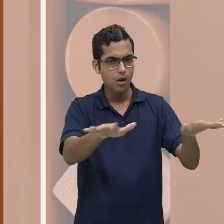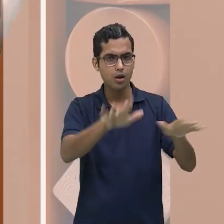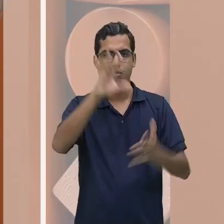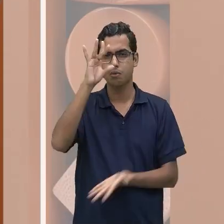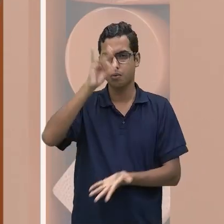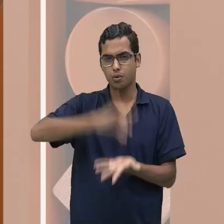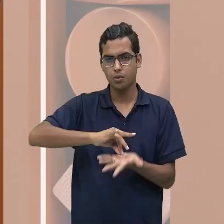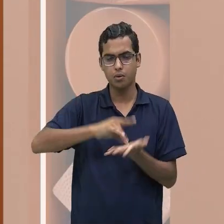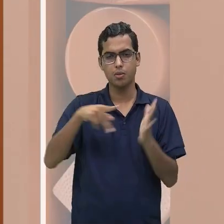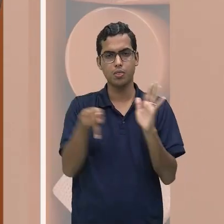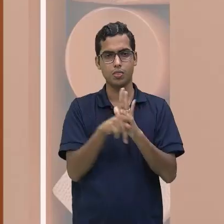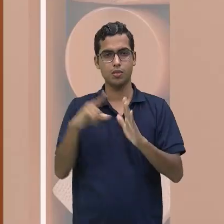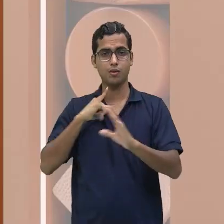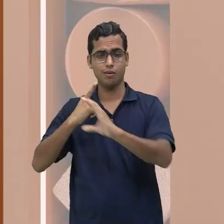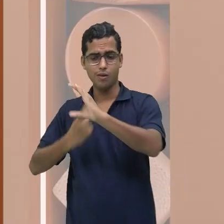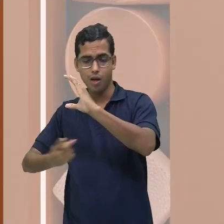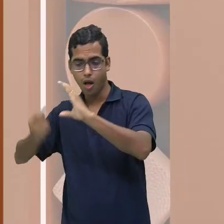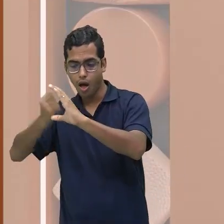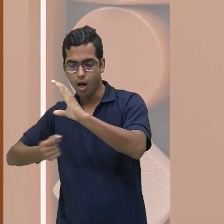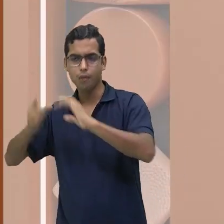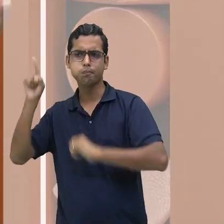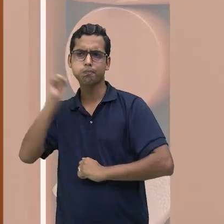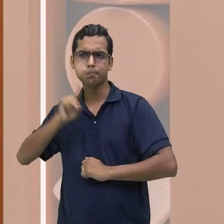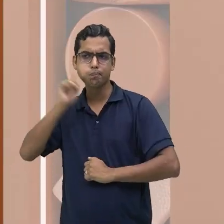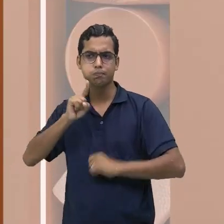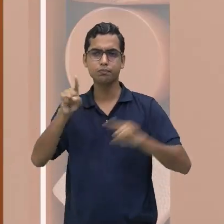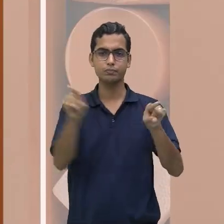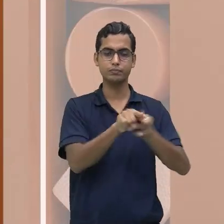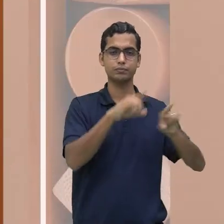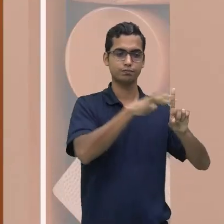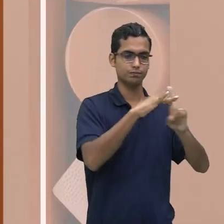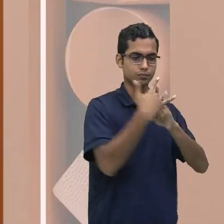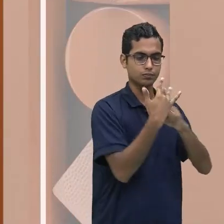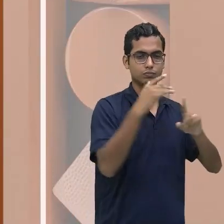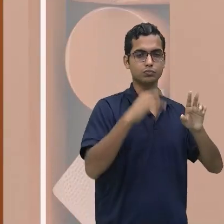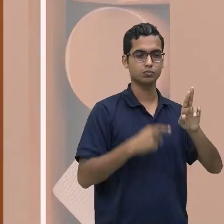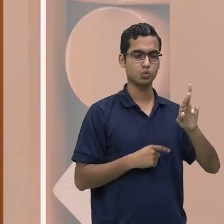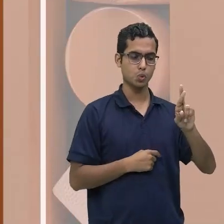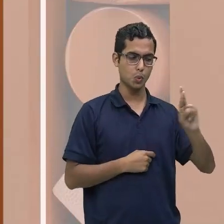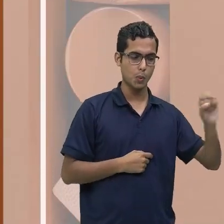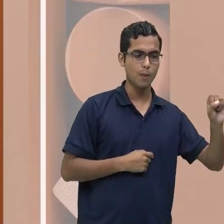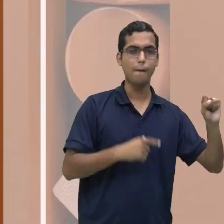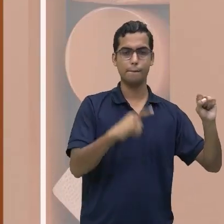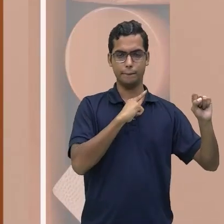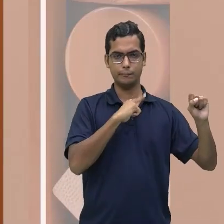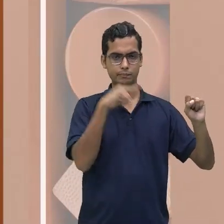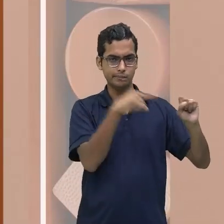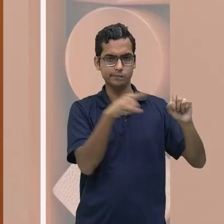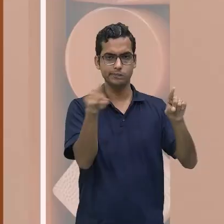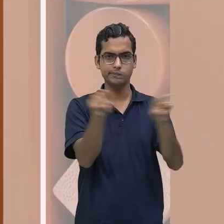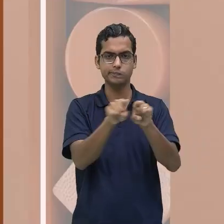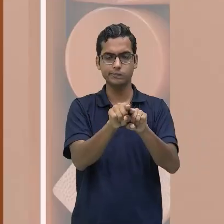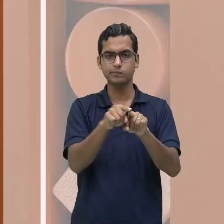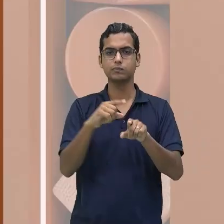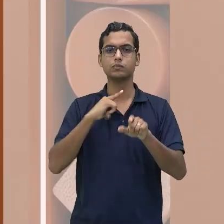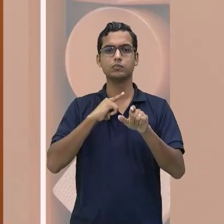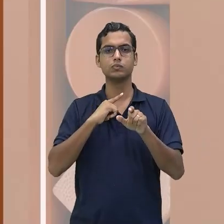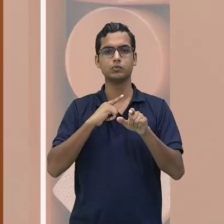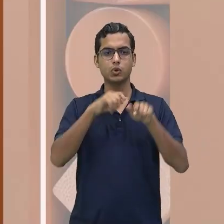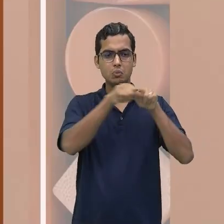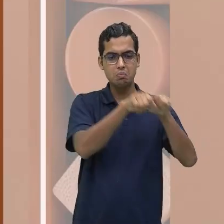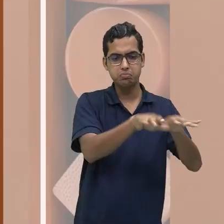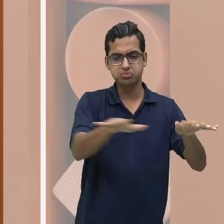Então, de um lado, realmente tinha os Estados Unidos com o capitalismo e de outro, a União Soviética com o socialismo. E